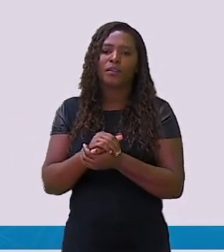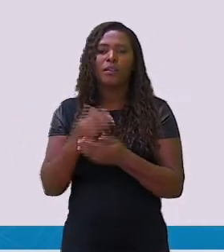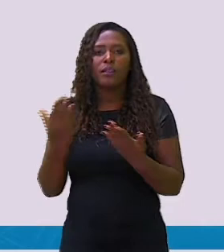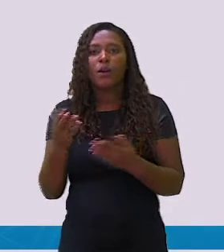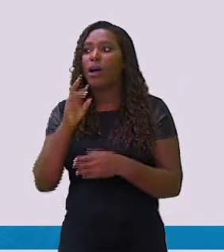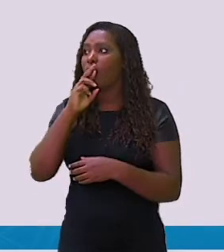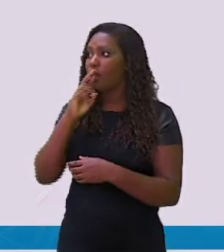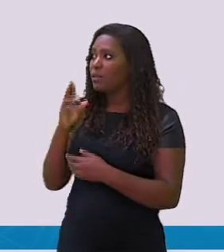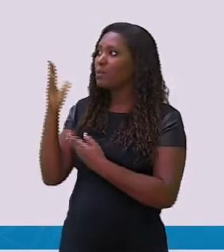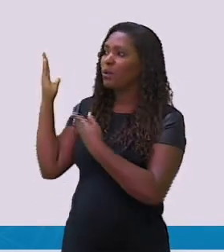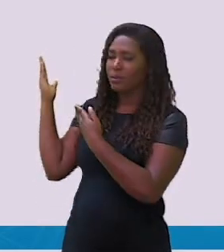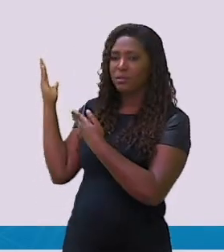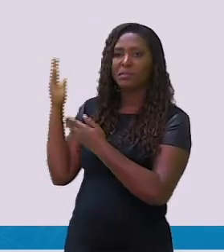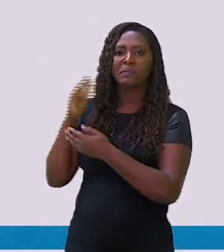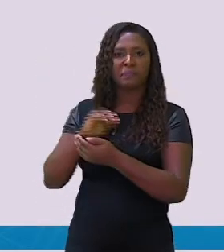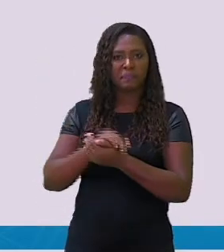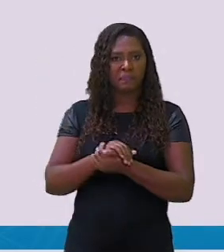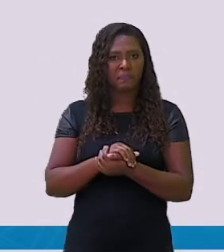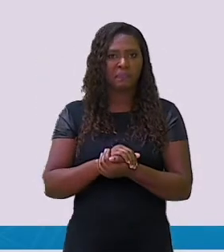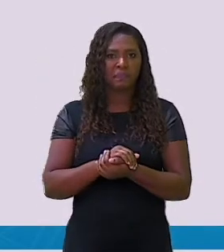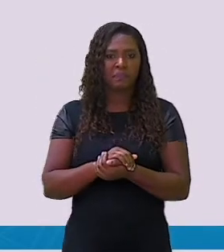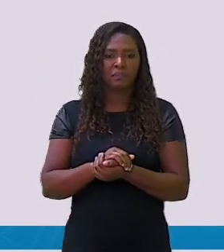desse probleminha